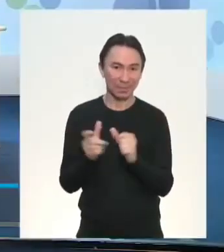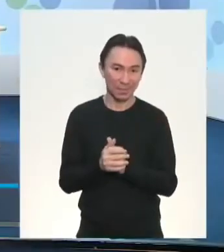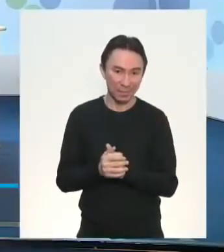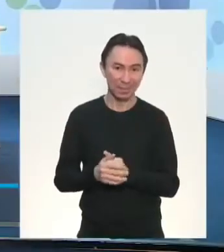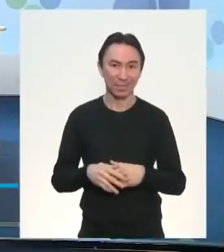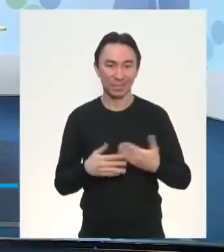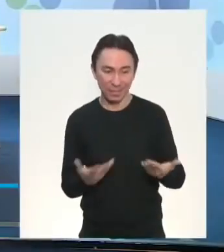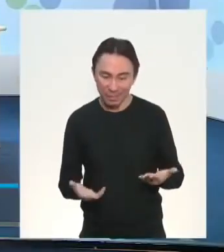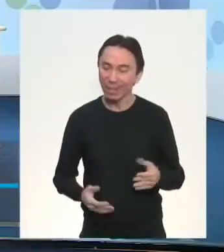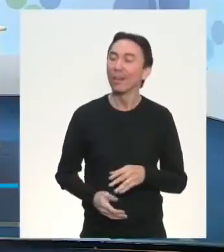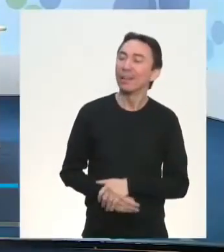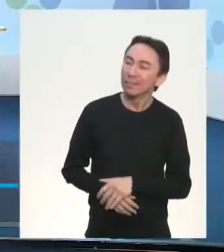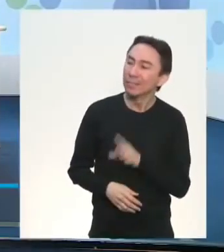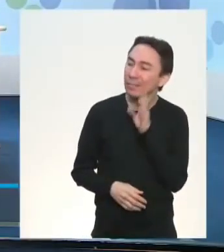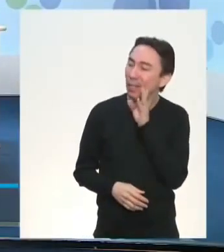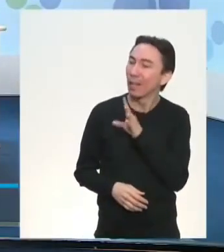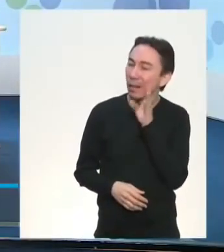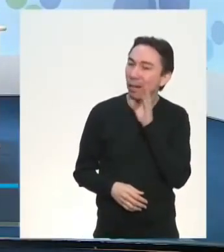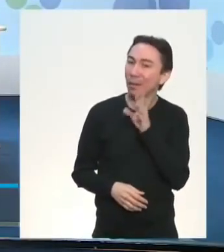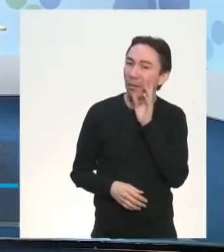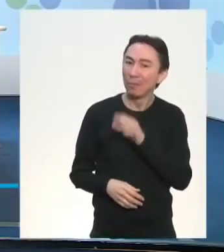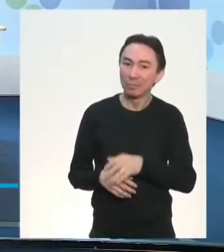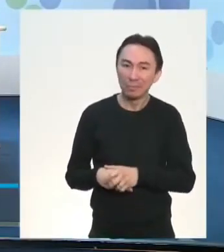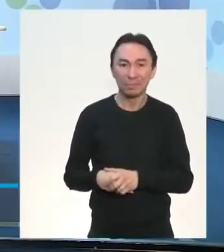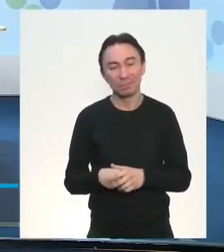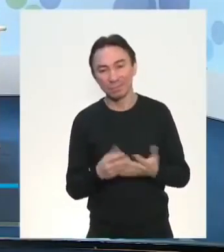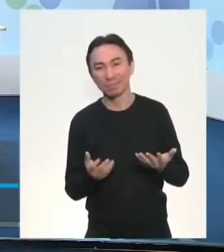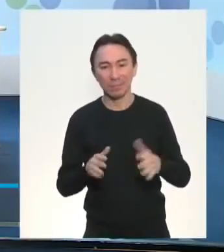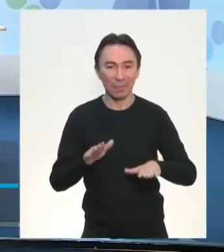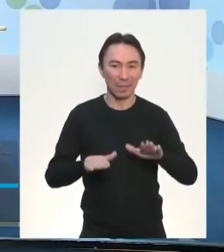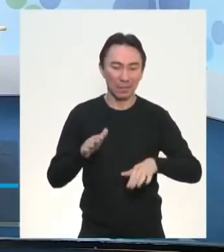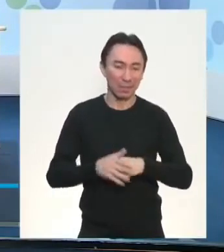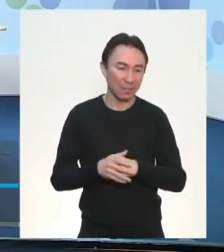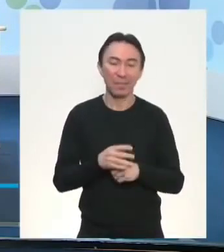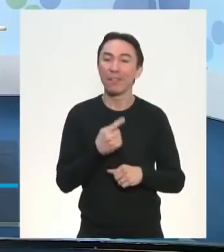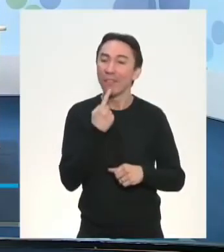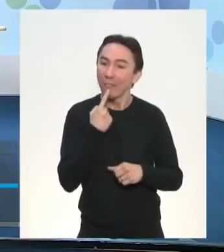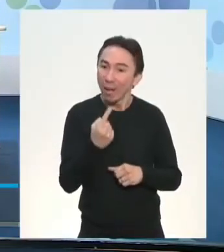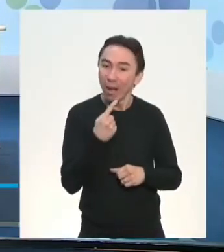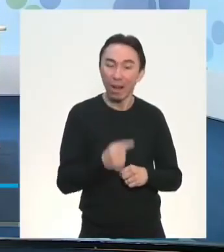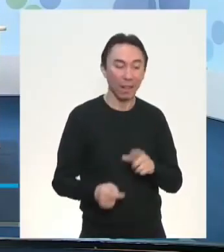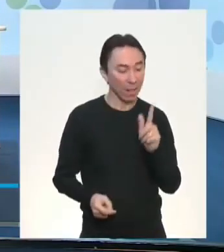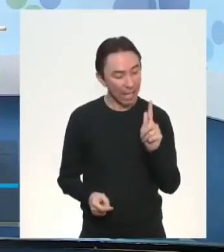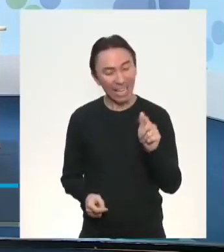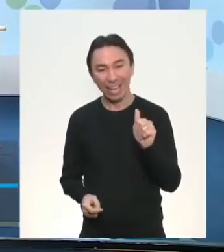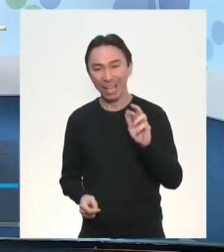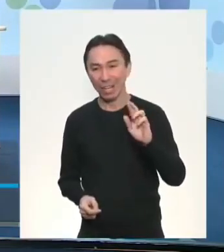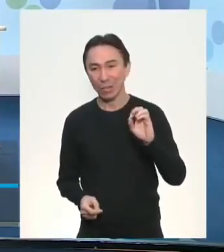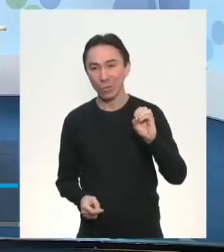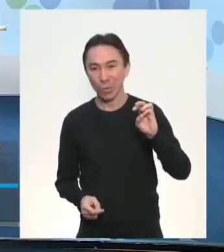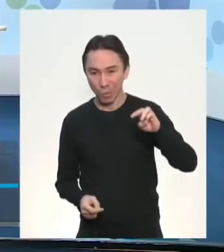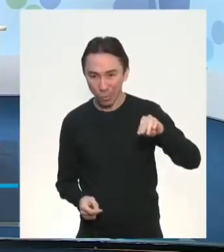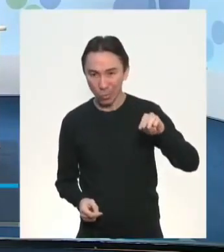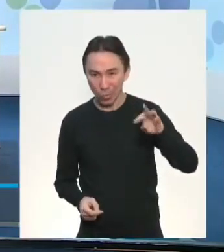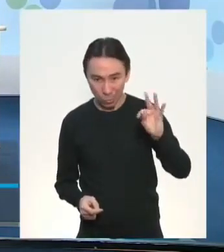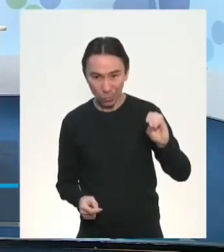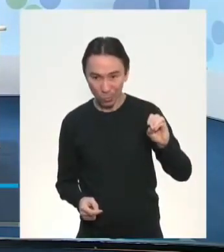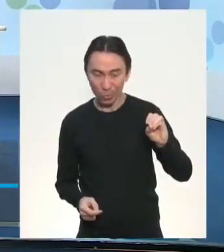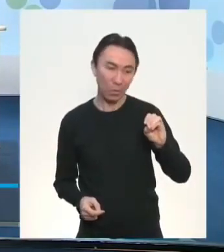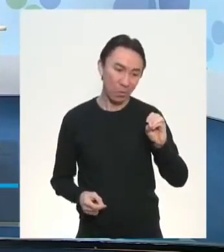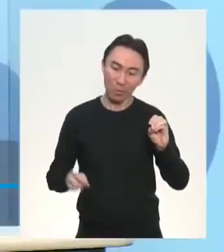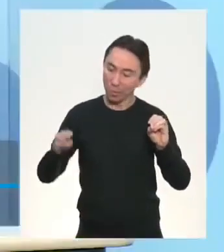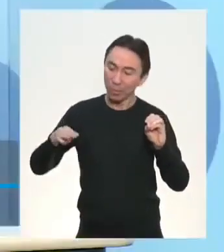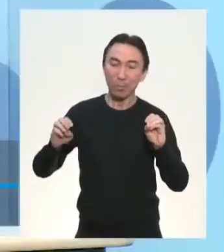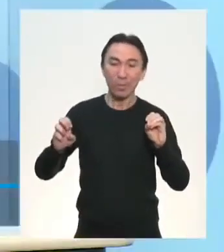assim mesmo. Uhum. Né? Mesmo você falando, às vezes, garoto ou menino, você tem uma intenção para colocar garoto Sim. ou para colocar menino.